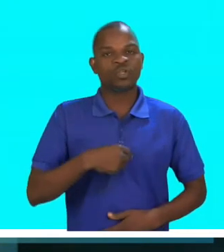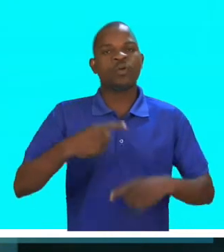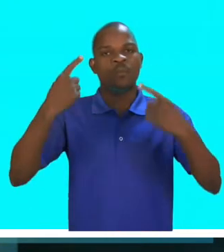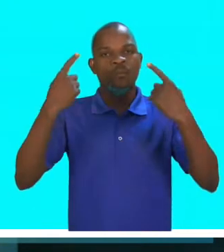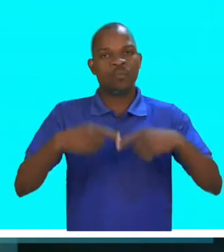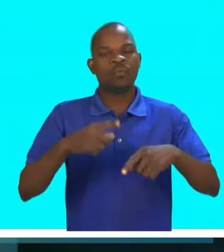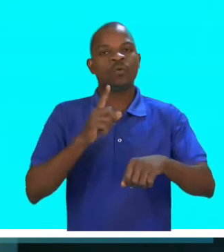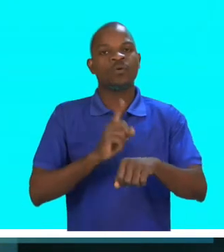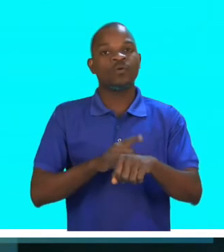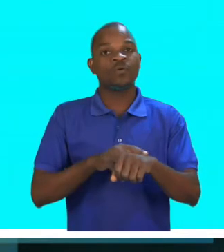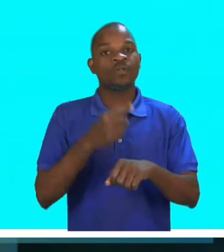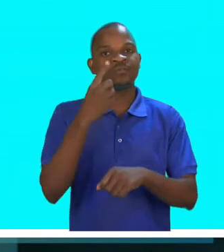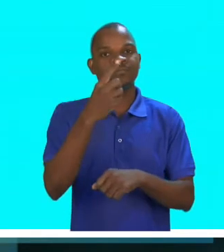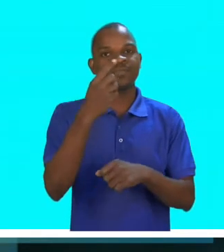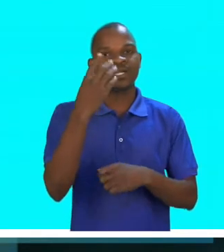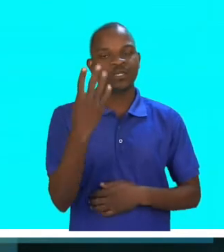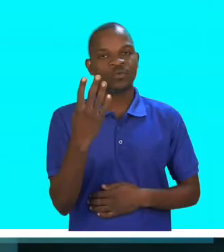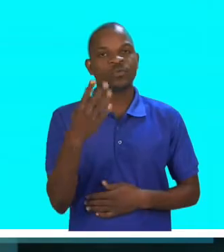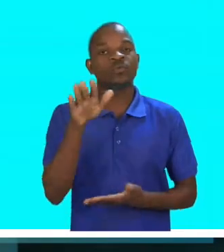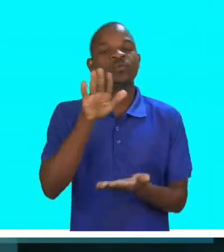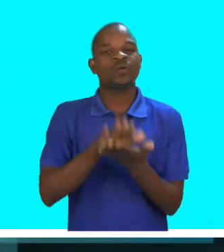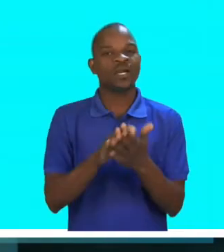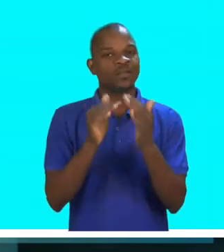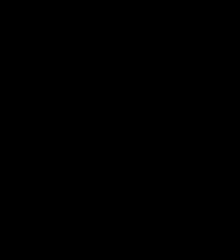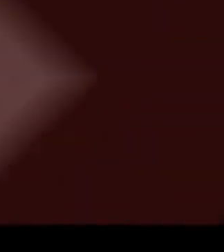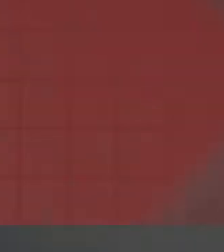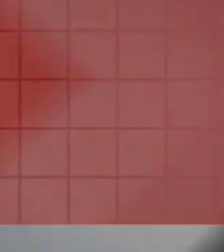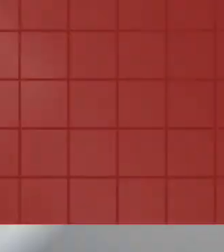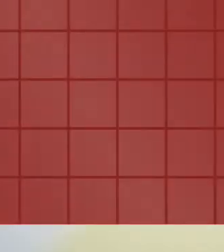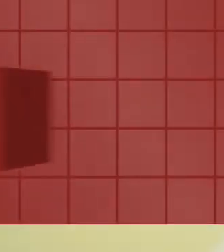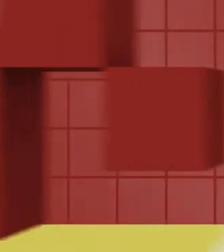terceiro lugar às 14 horas no mesmo local.